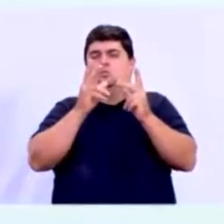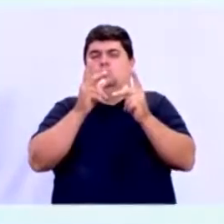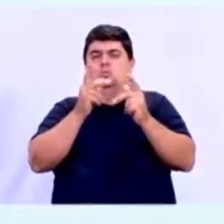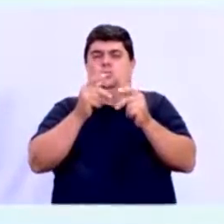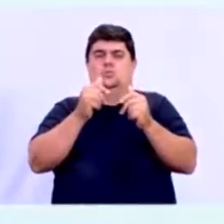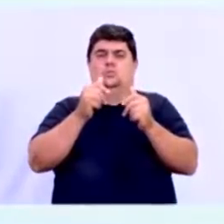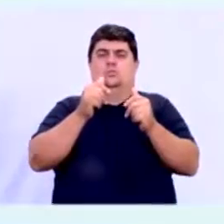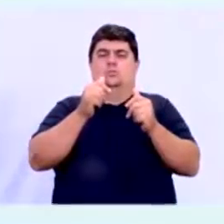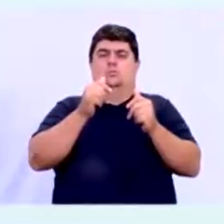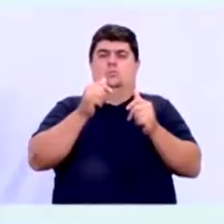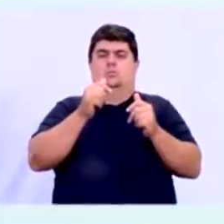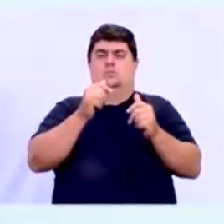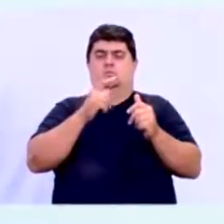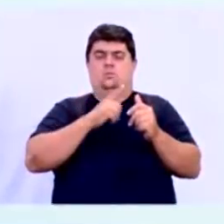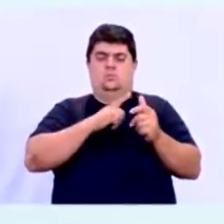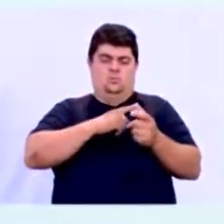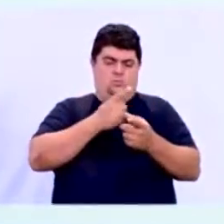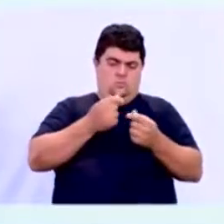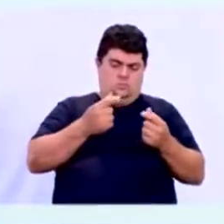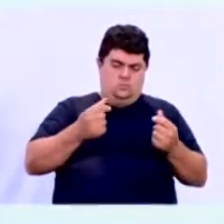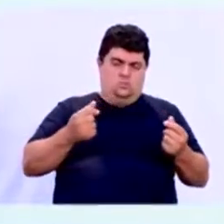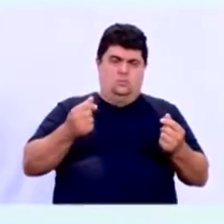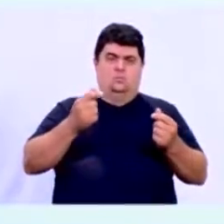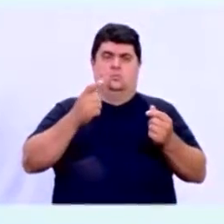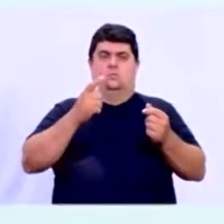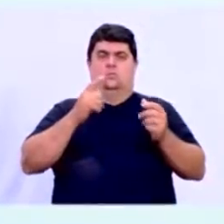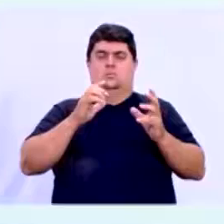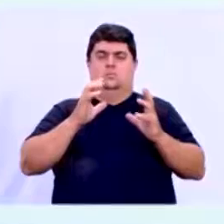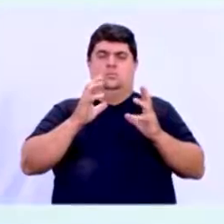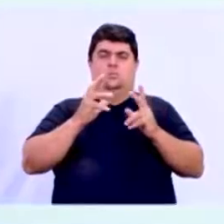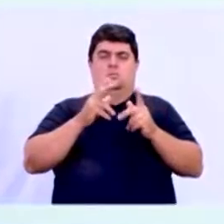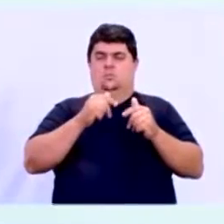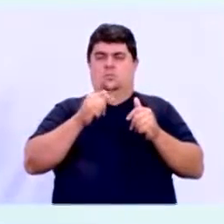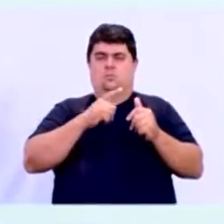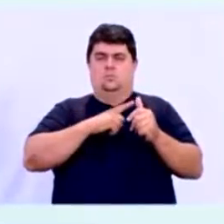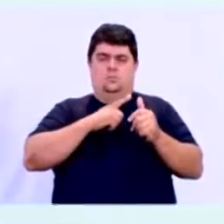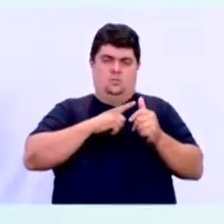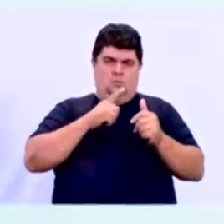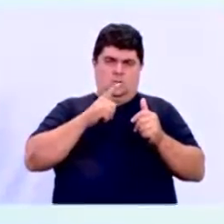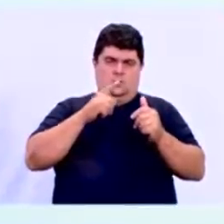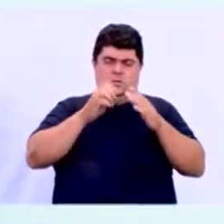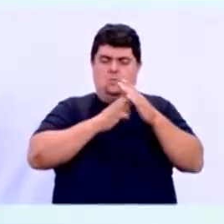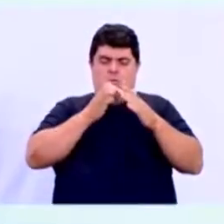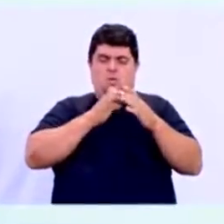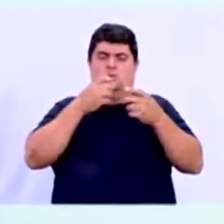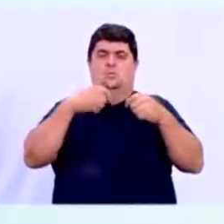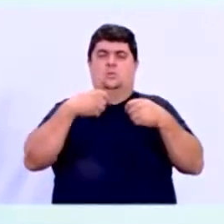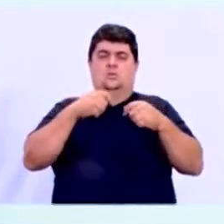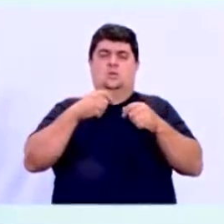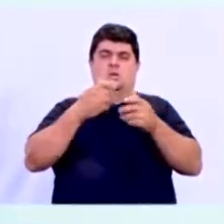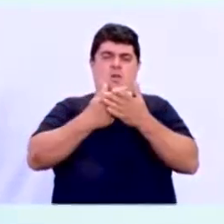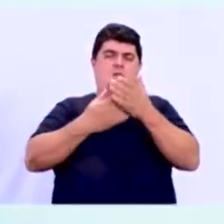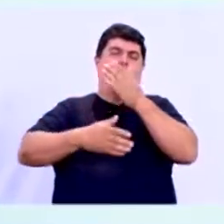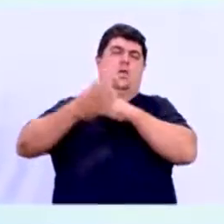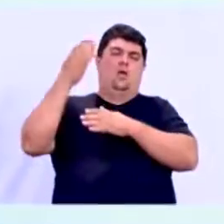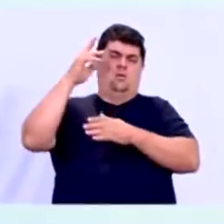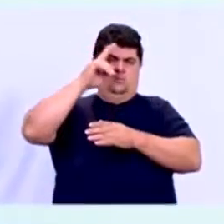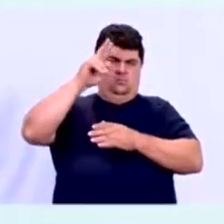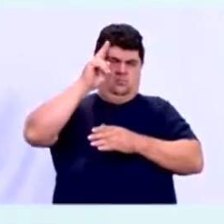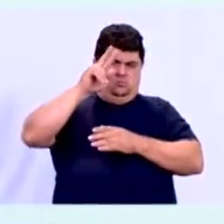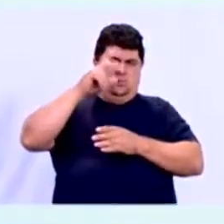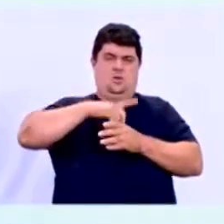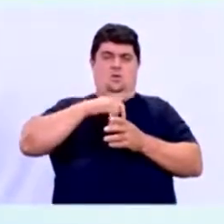você dispõe, recurso financeiro, recurso pessoal. Lembra que constitui uma empresa da última aula, que ela é composta